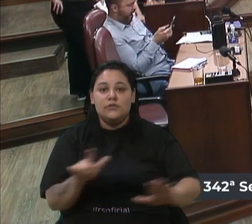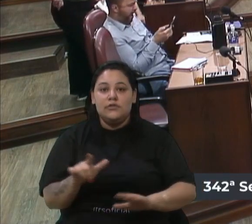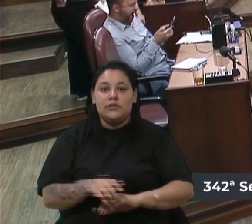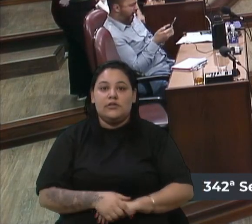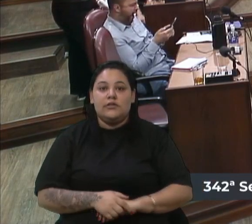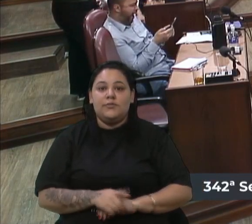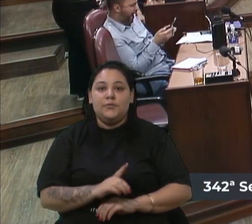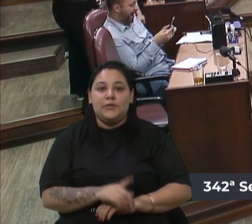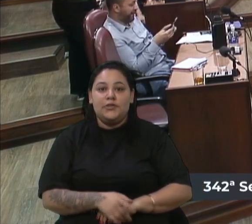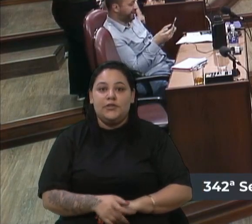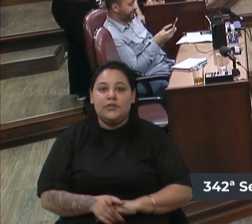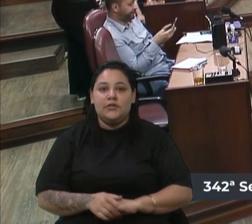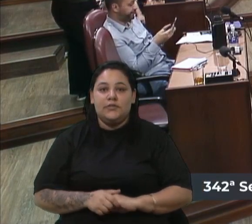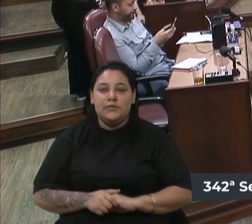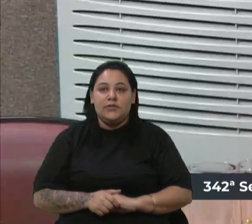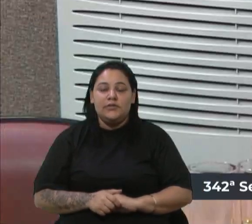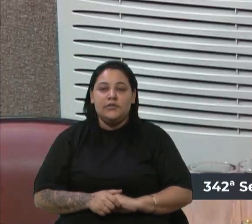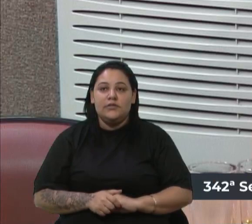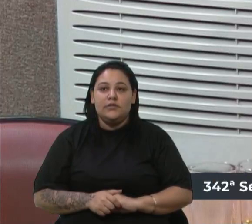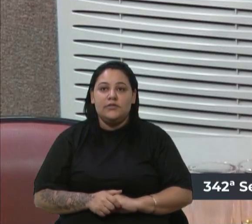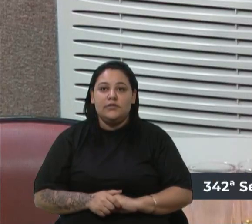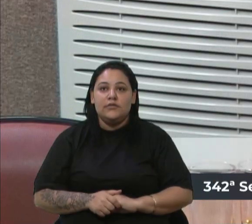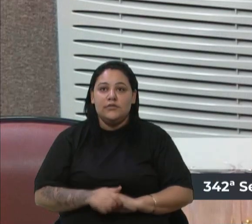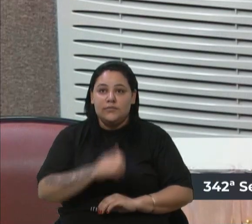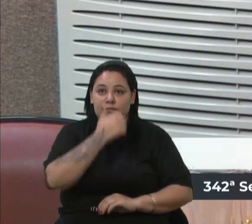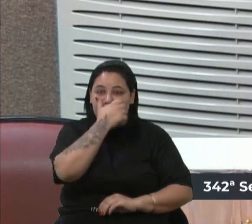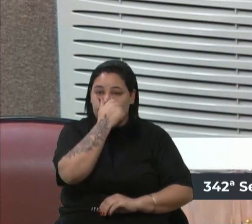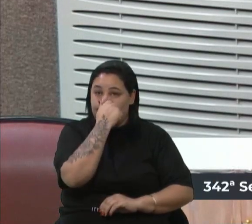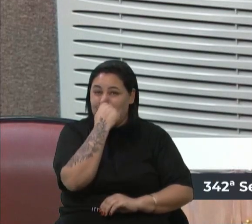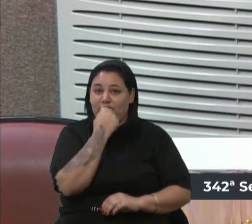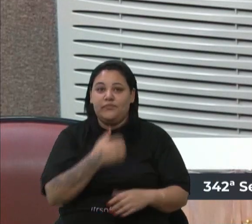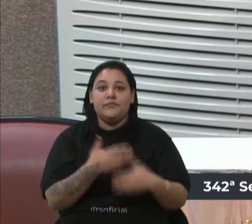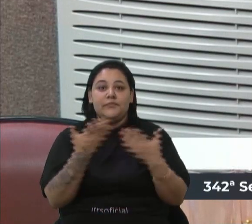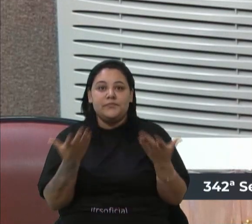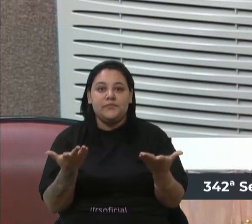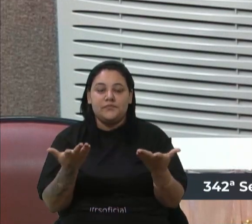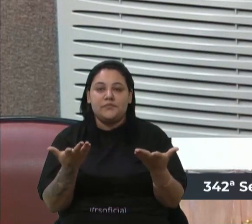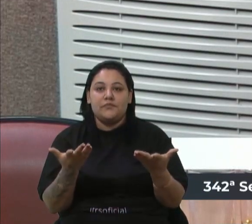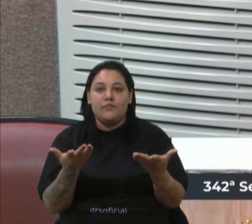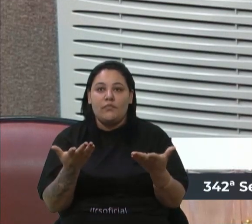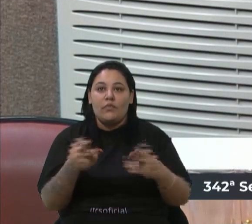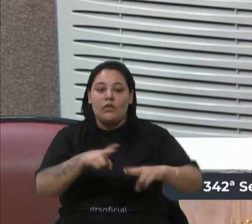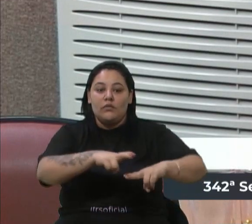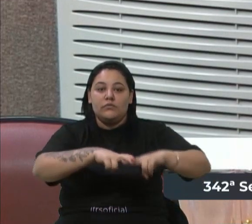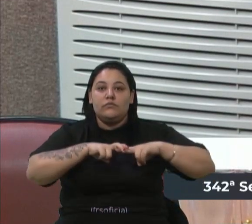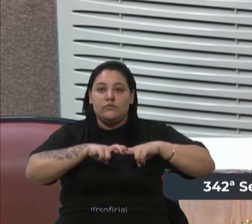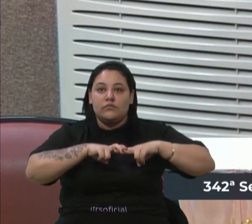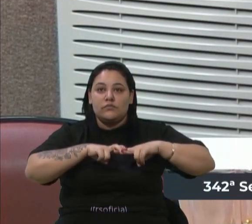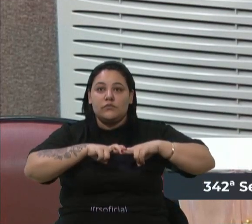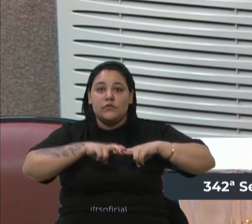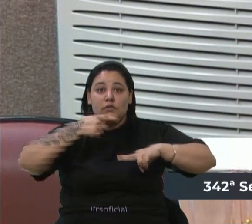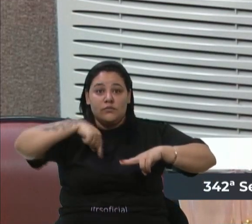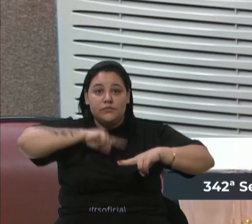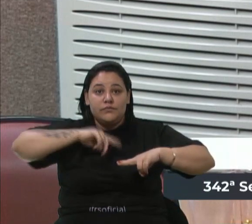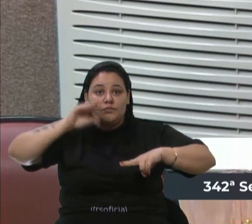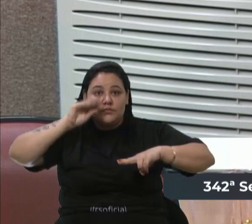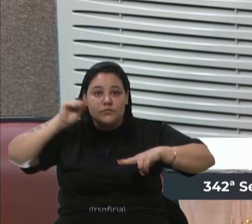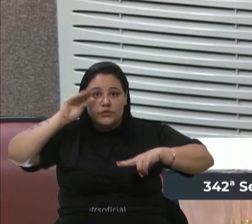prática, iniciou-se. Então, é louvável quando o Executivo observa e não